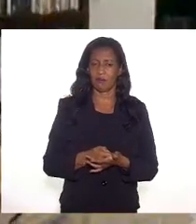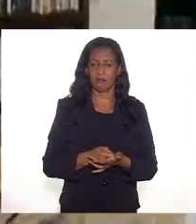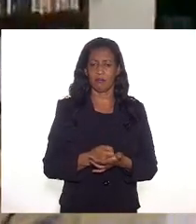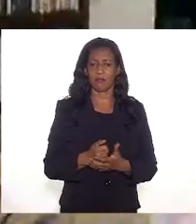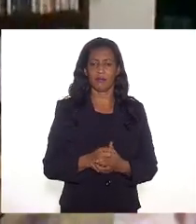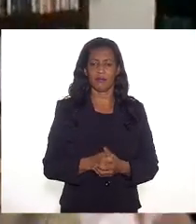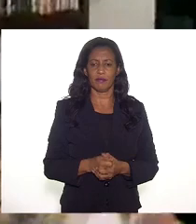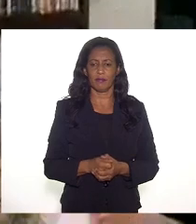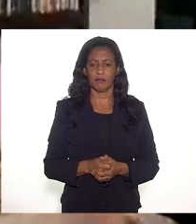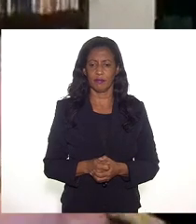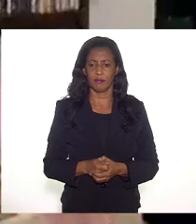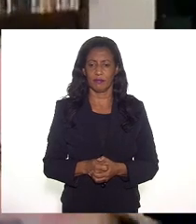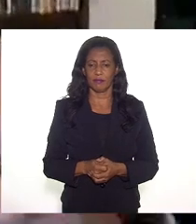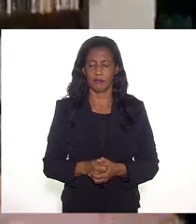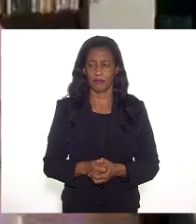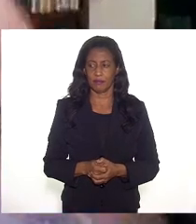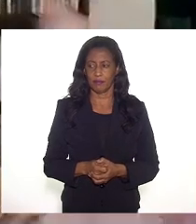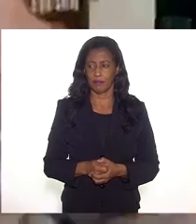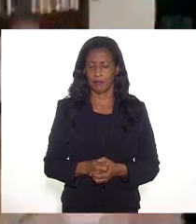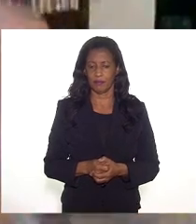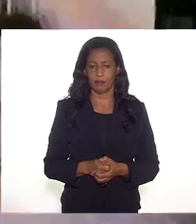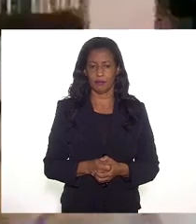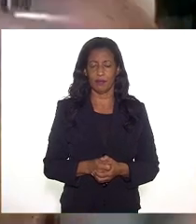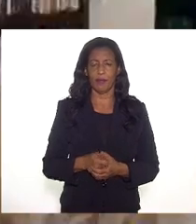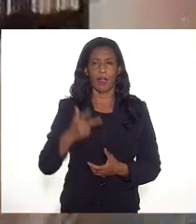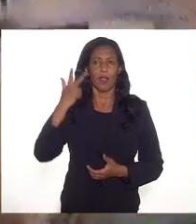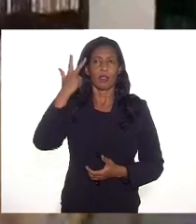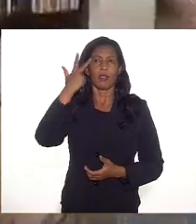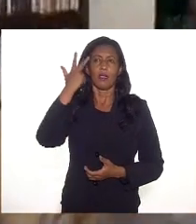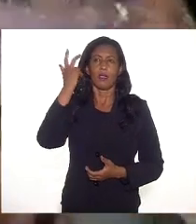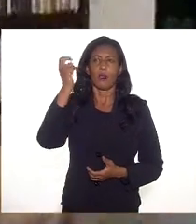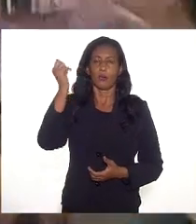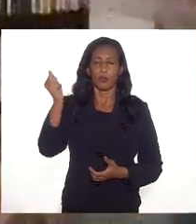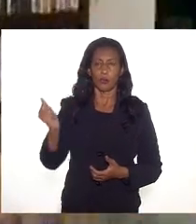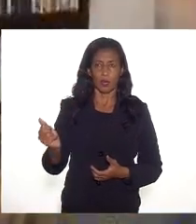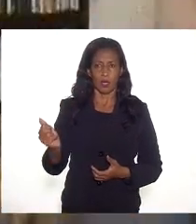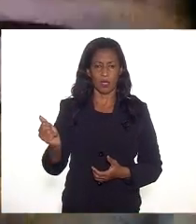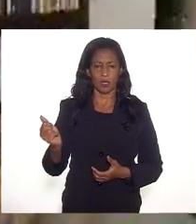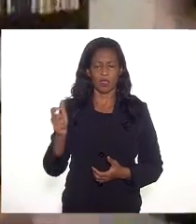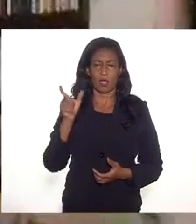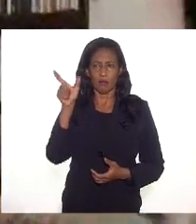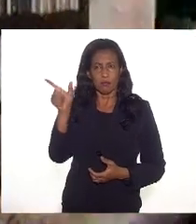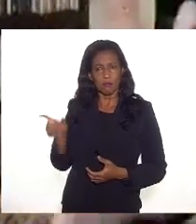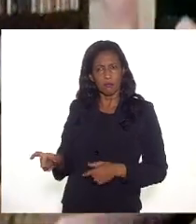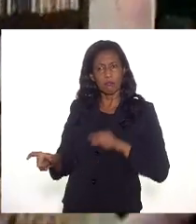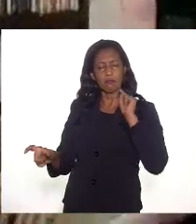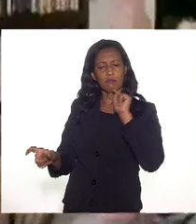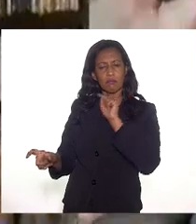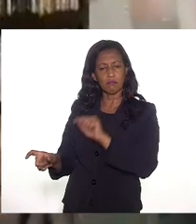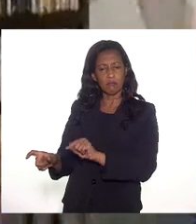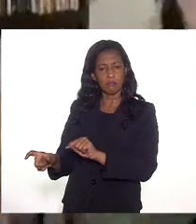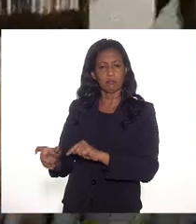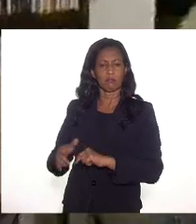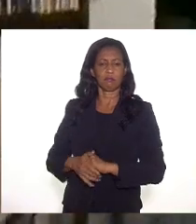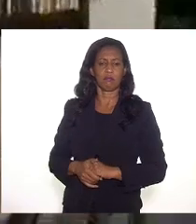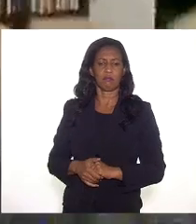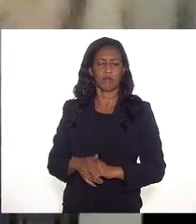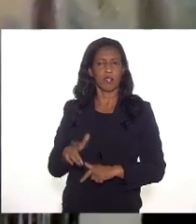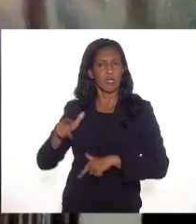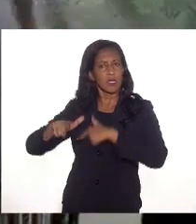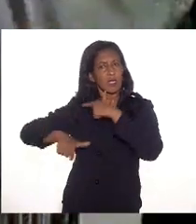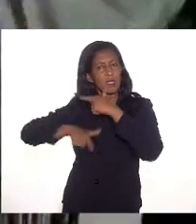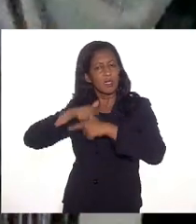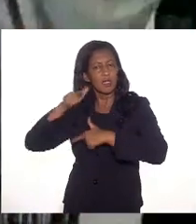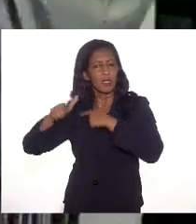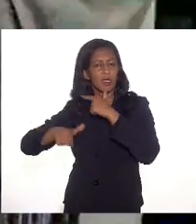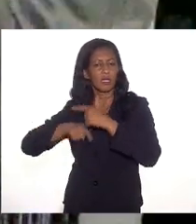o a natureza do cargo requer se trabalhar